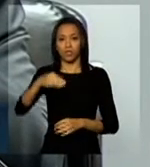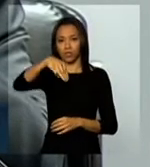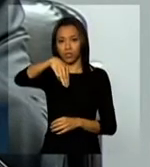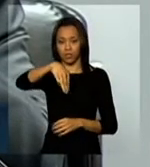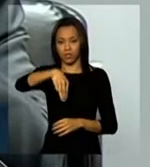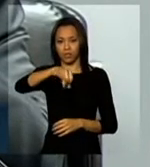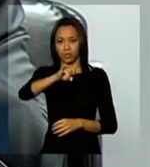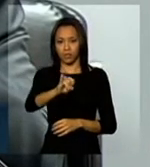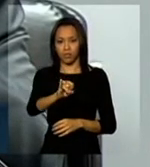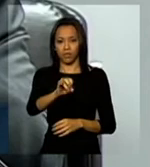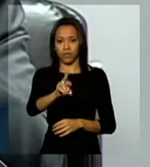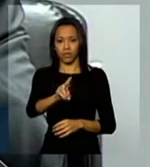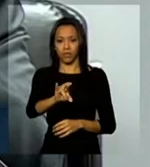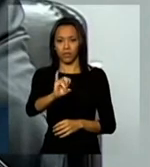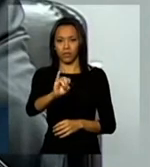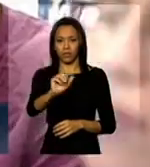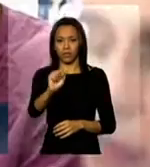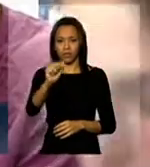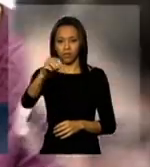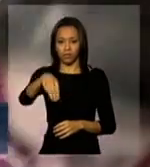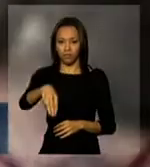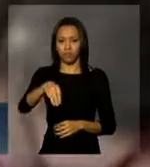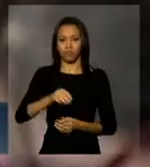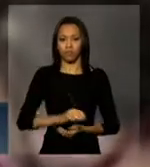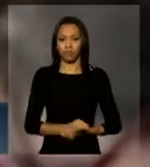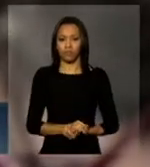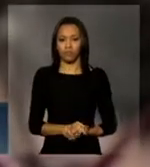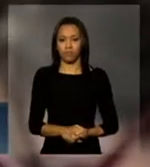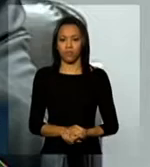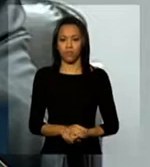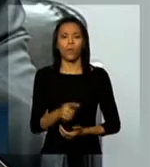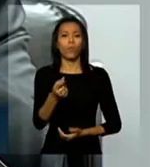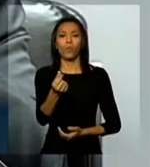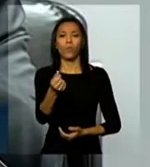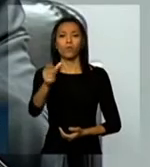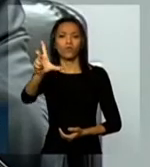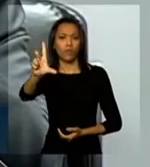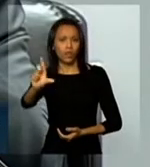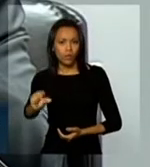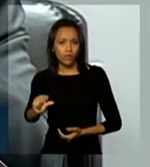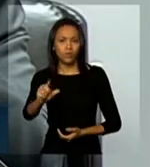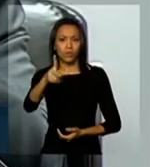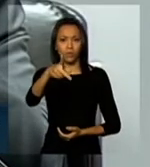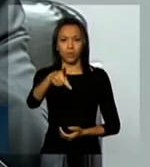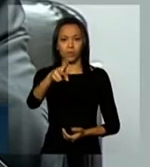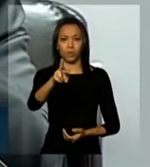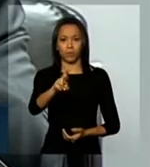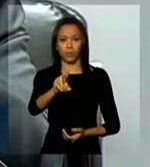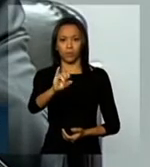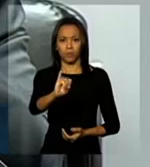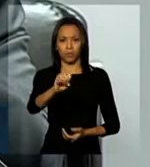Não, outra coisa. Não. Ah, quanto reduz o primário?